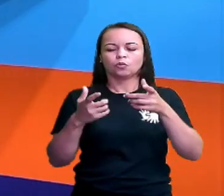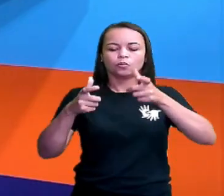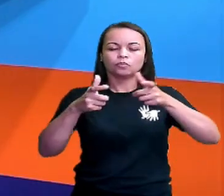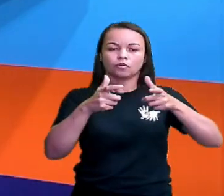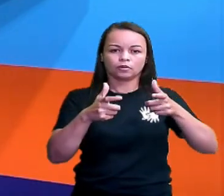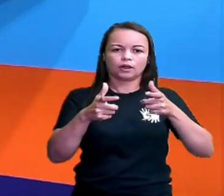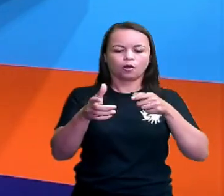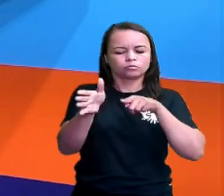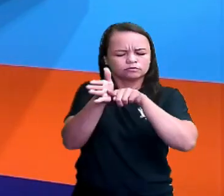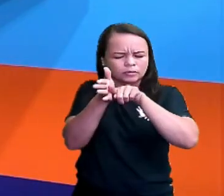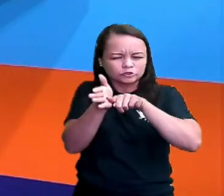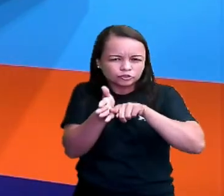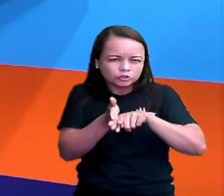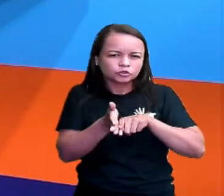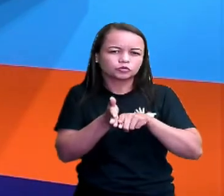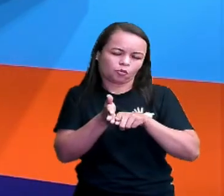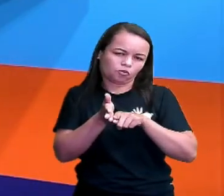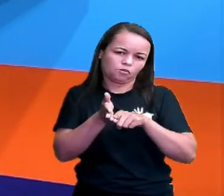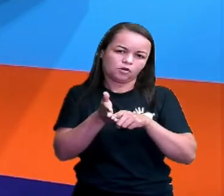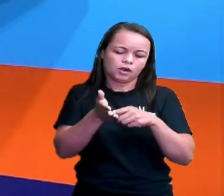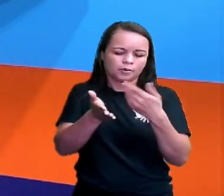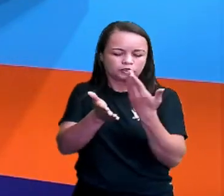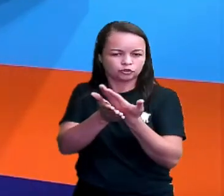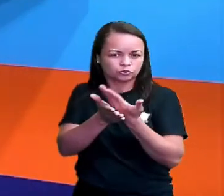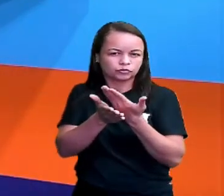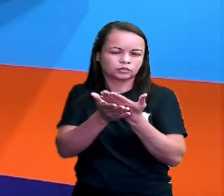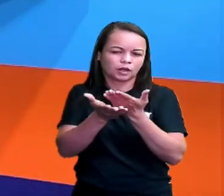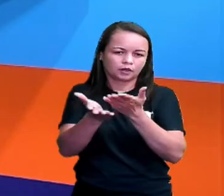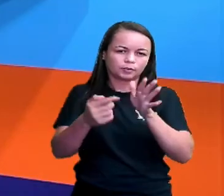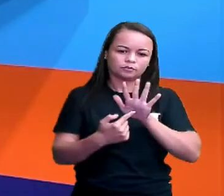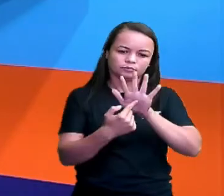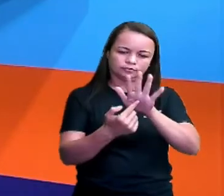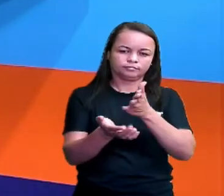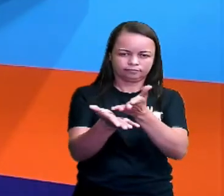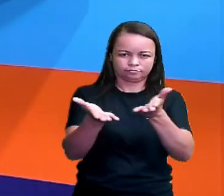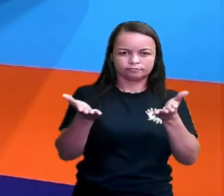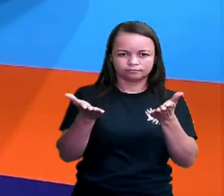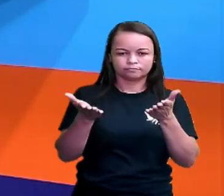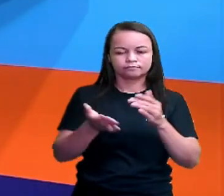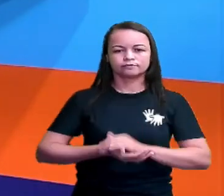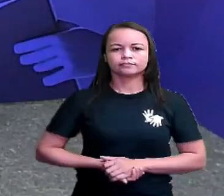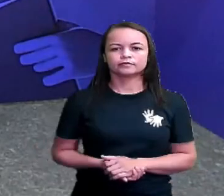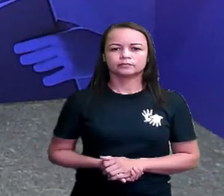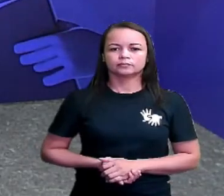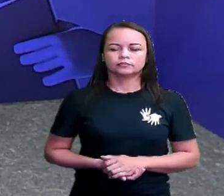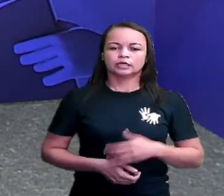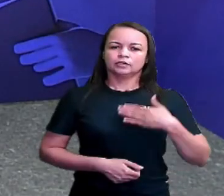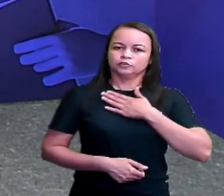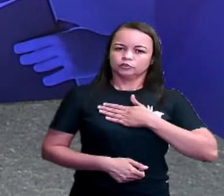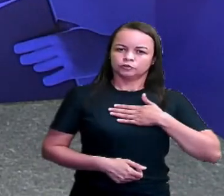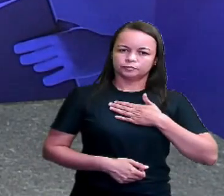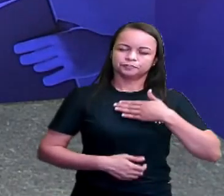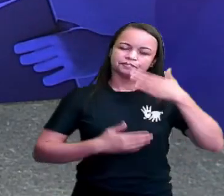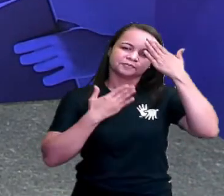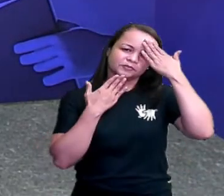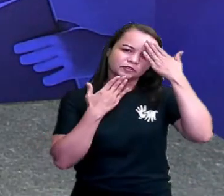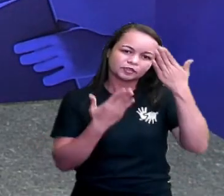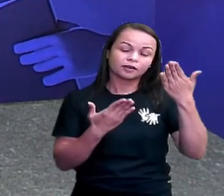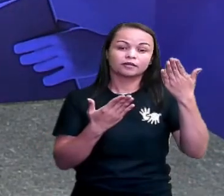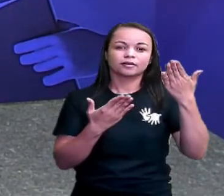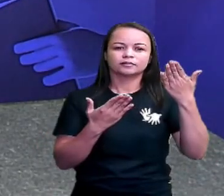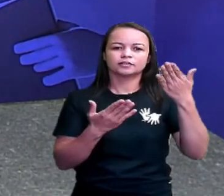as fontes de todo esse material tão rico que nós trouxemos aqui para vocês. E eu gostaria de agradecer, né,